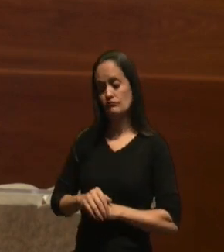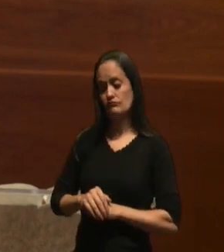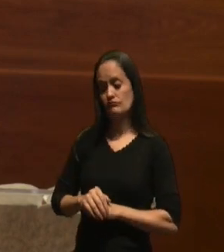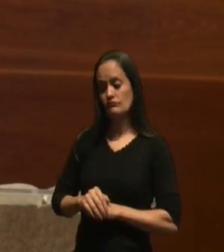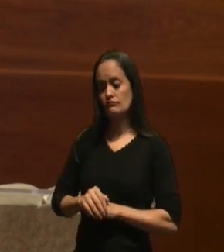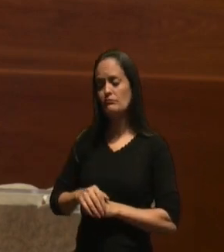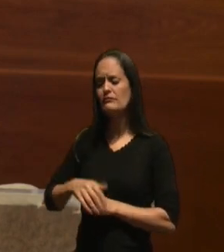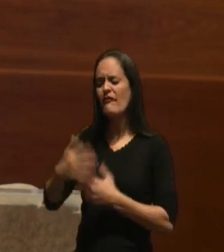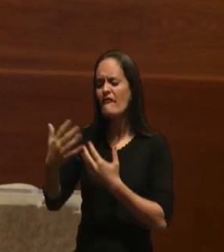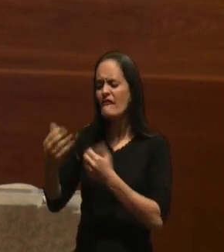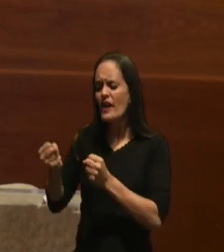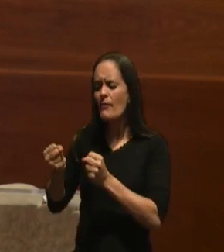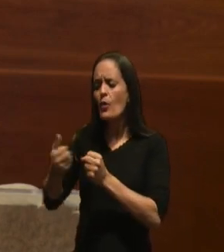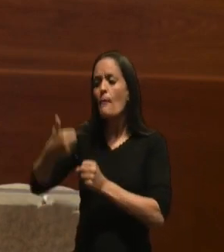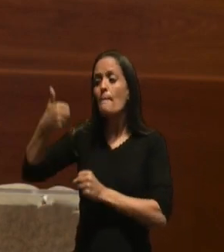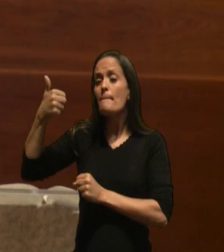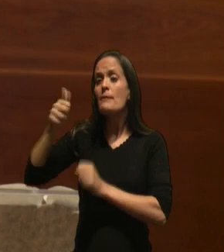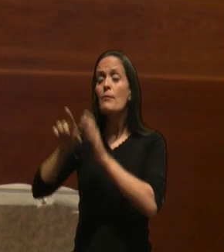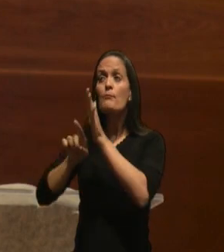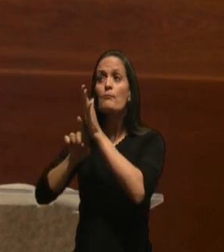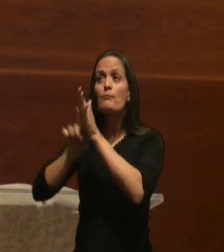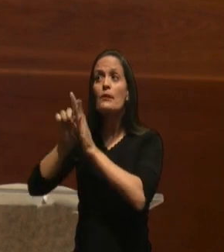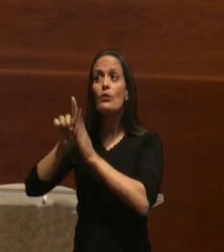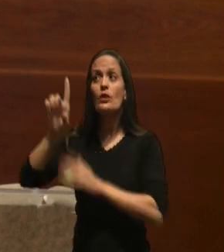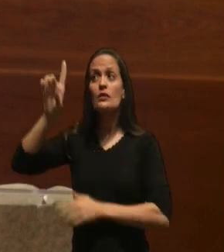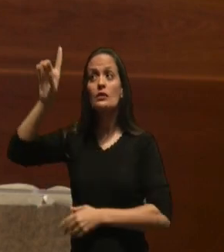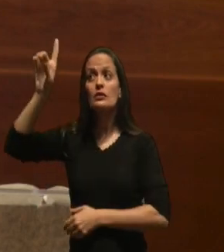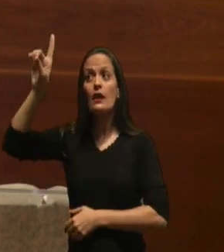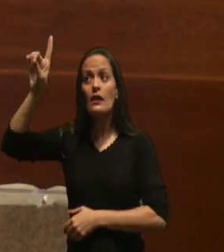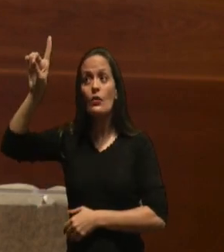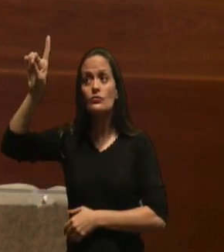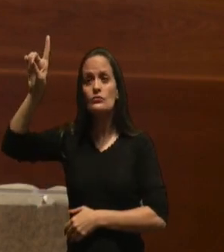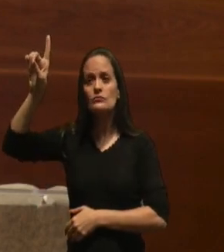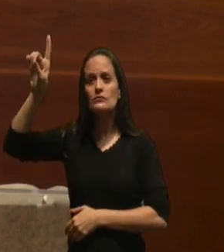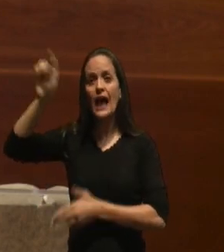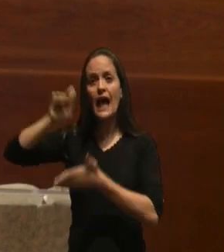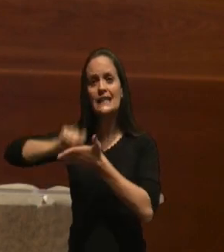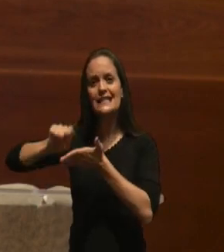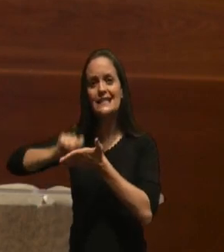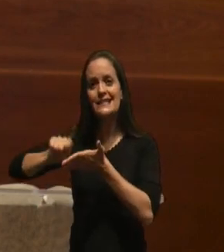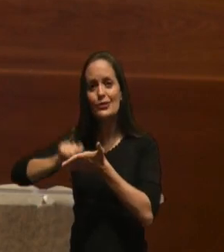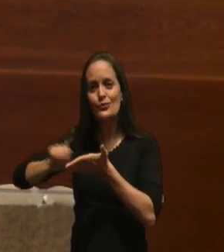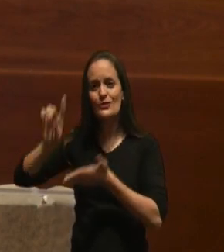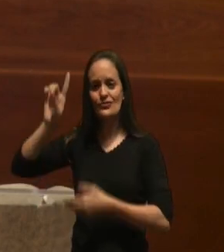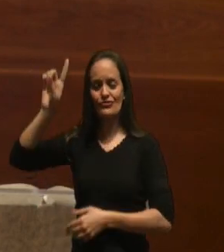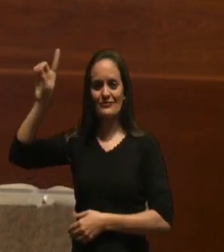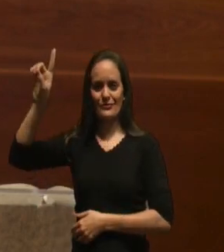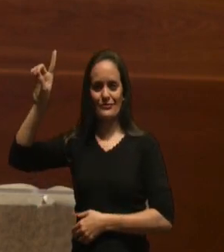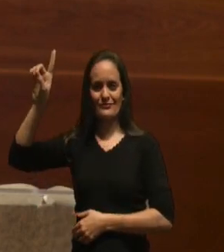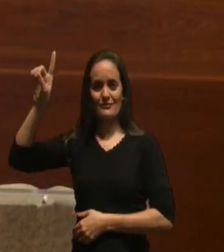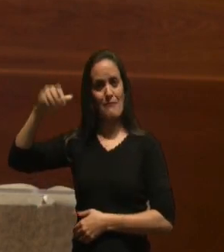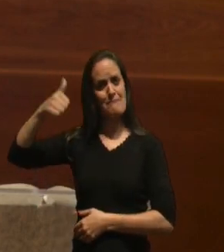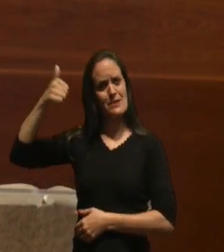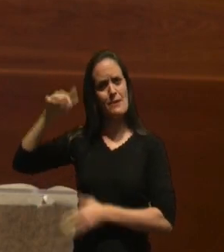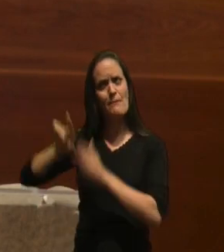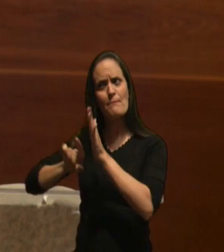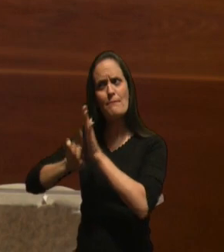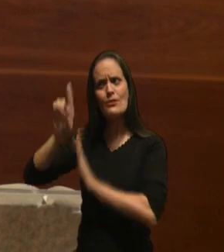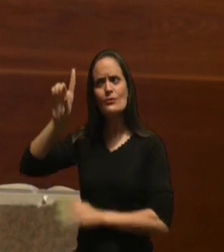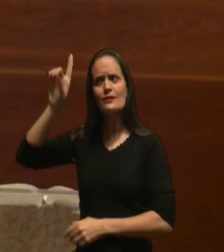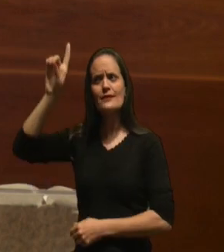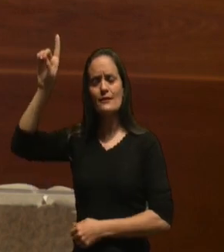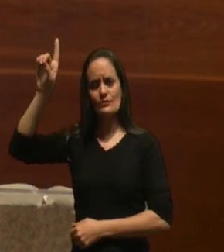primeiro, consulta primeiro a palavra do Senhor. O melhor,